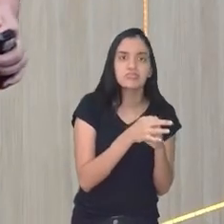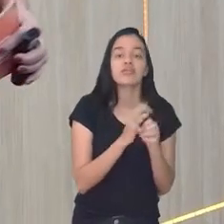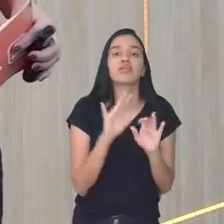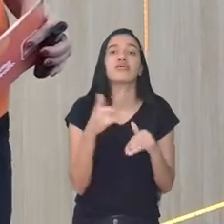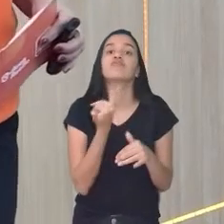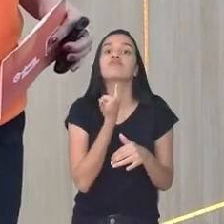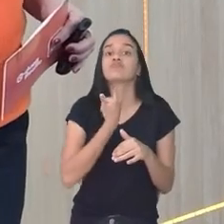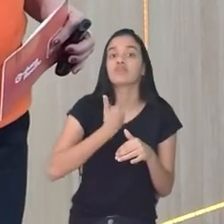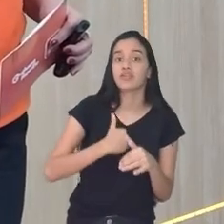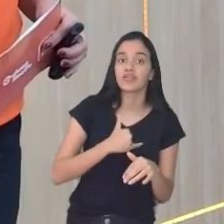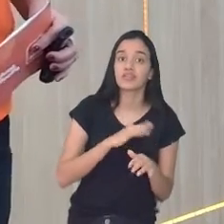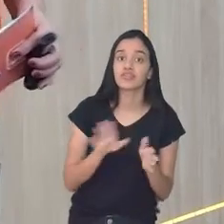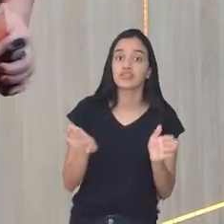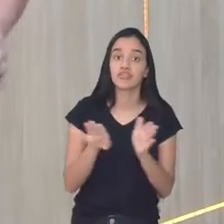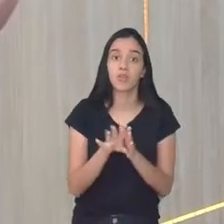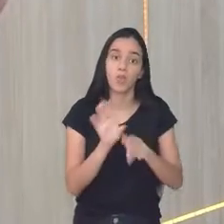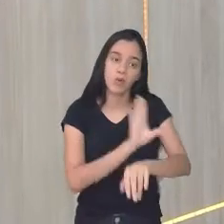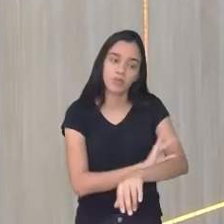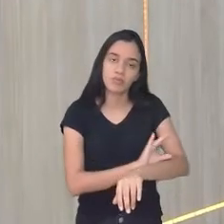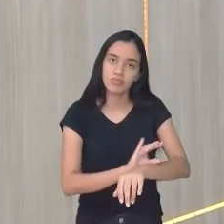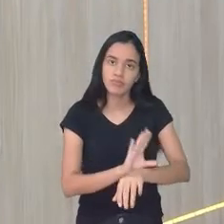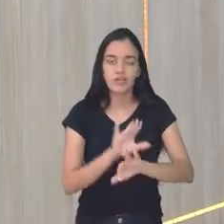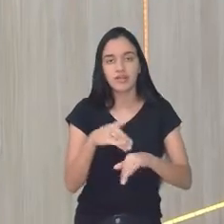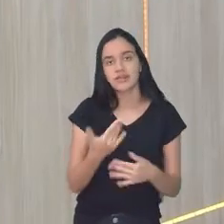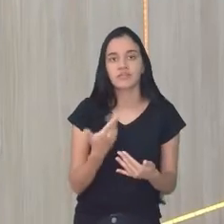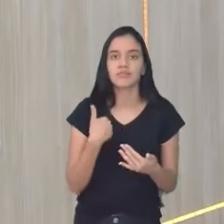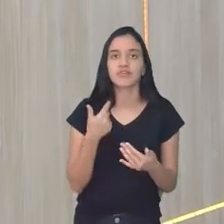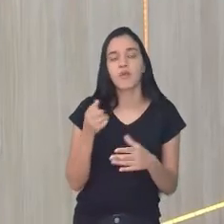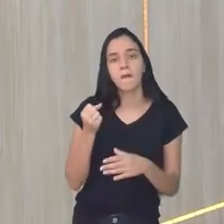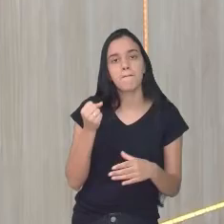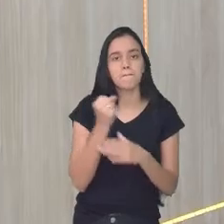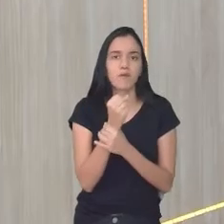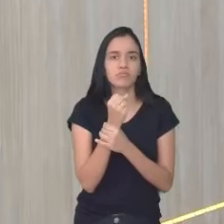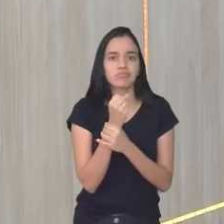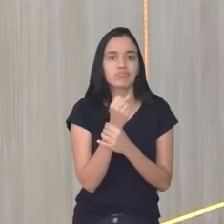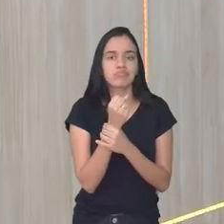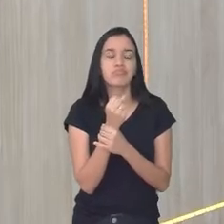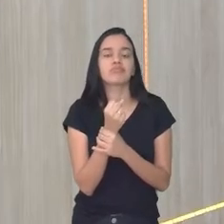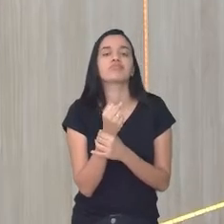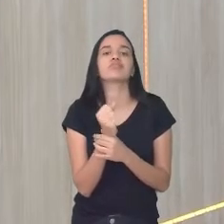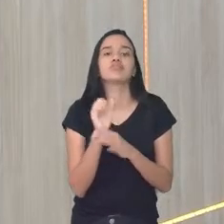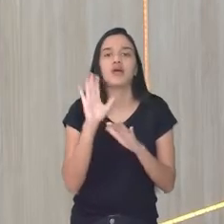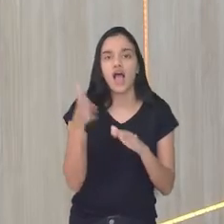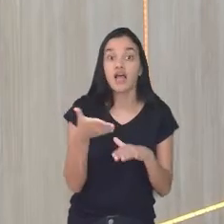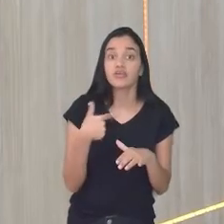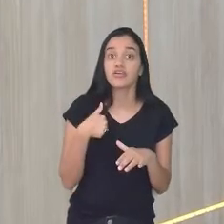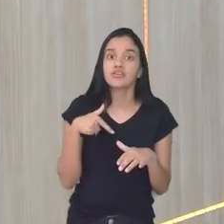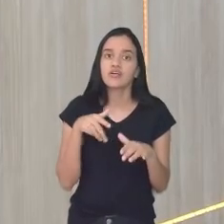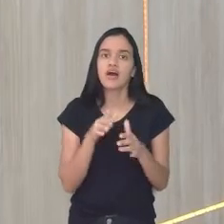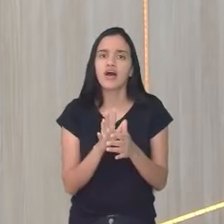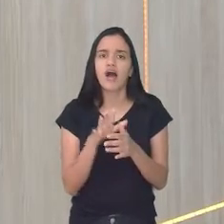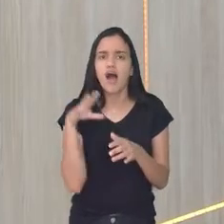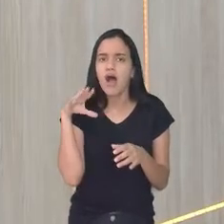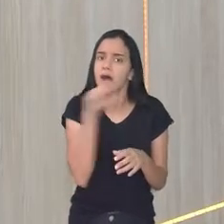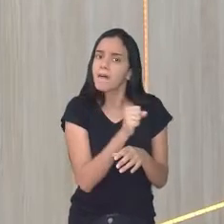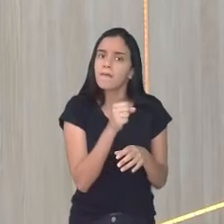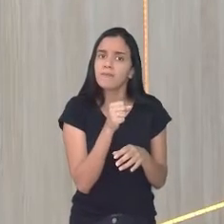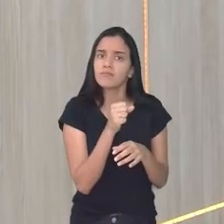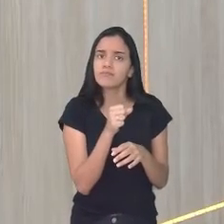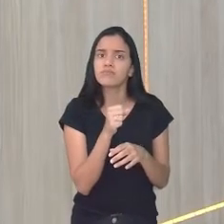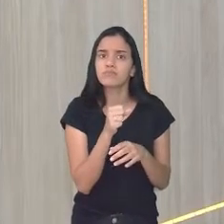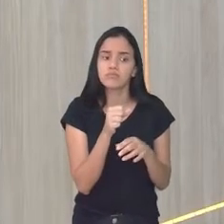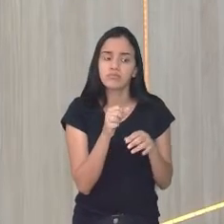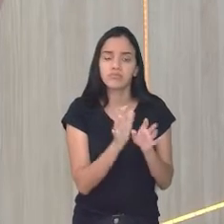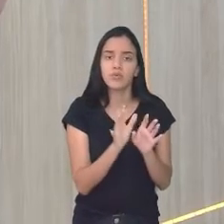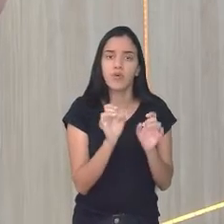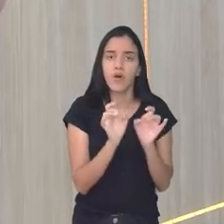até os nossos músculos. Se for uma questão de proteção, esses músculos eles já vão agir para a gente soltar aquela